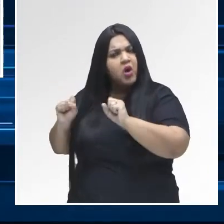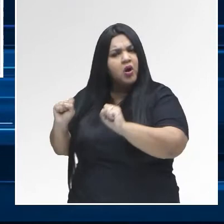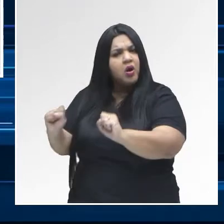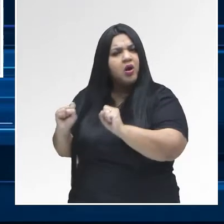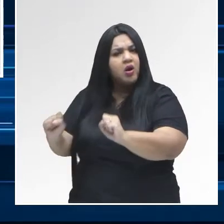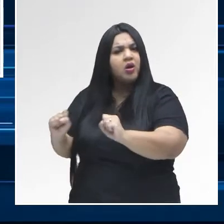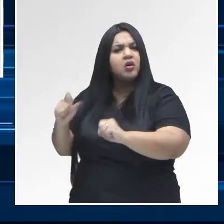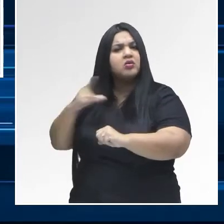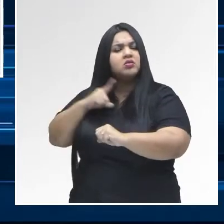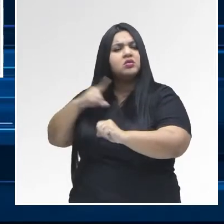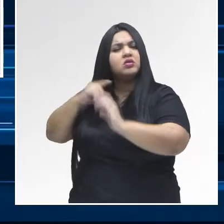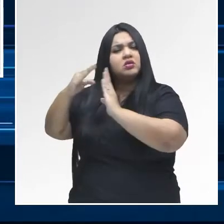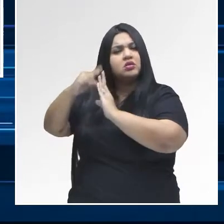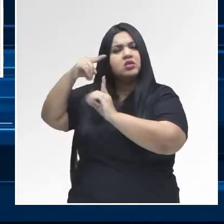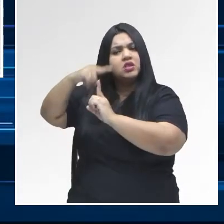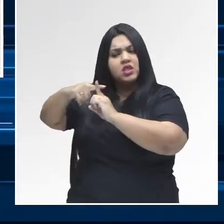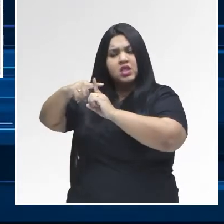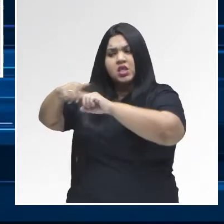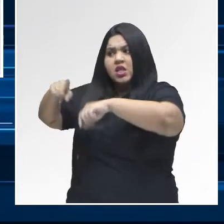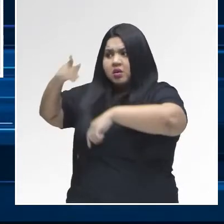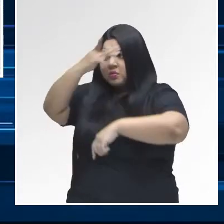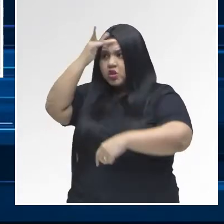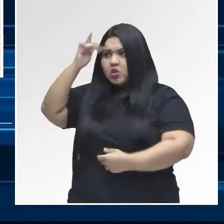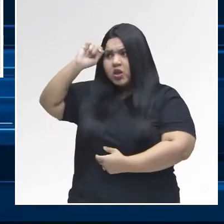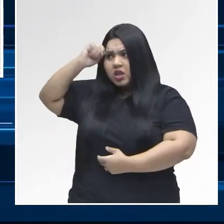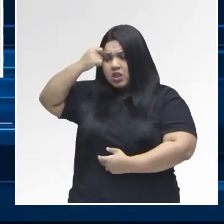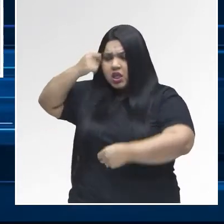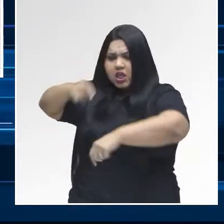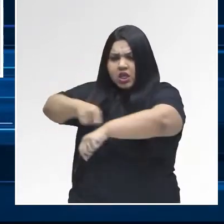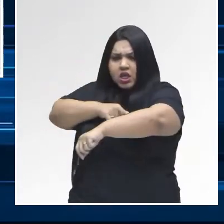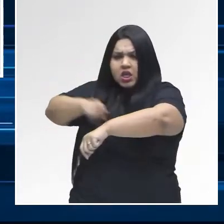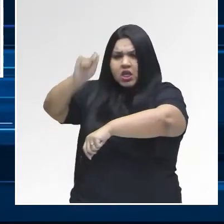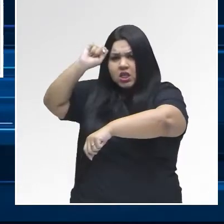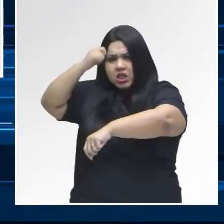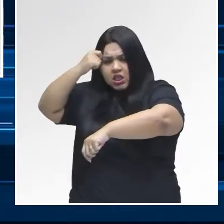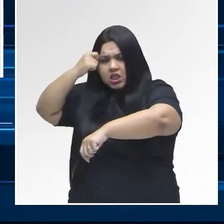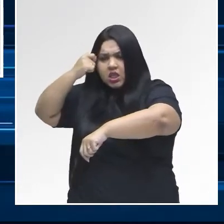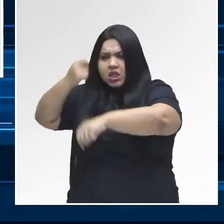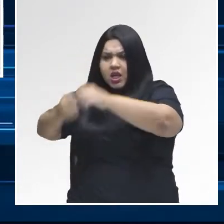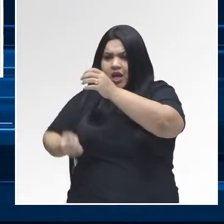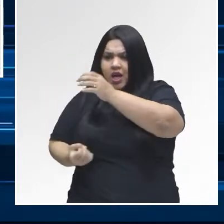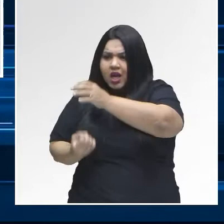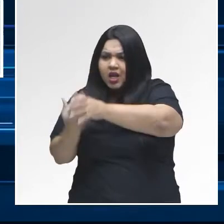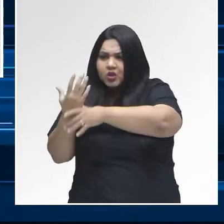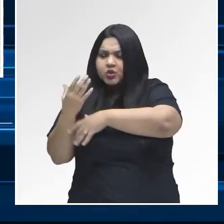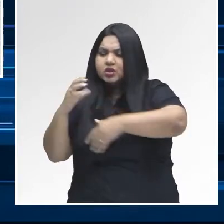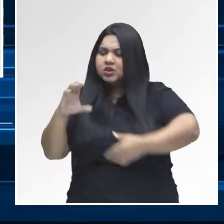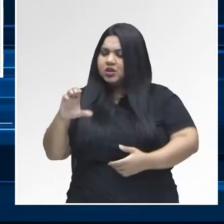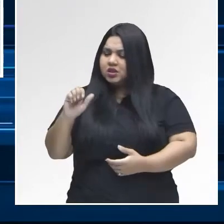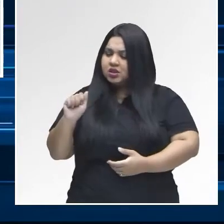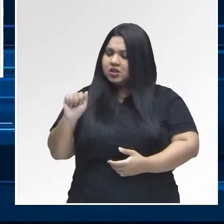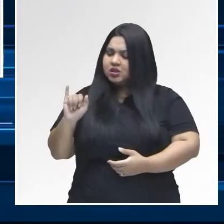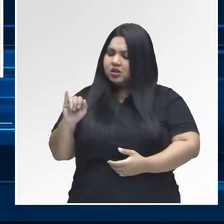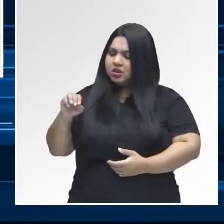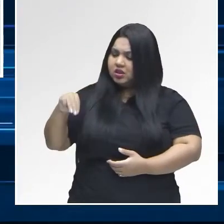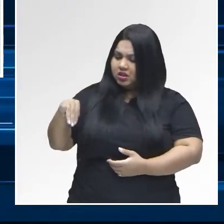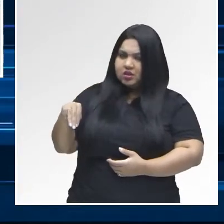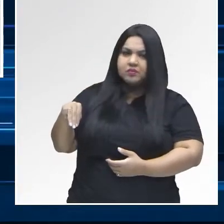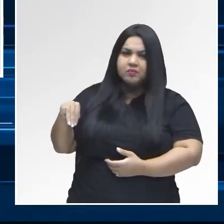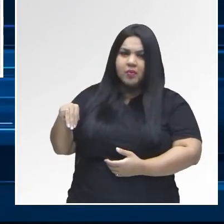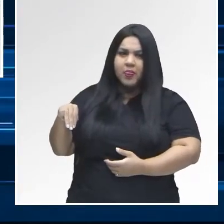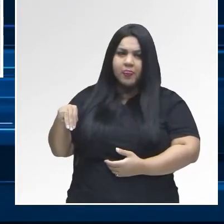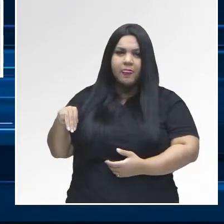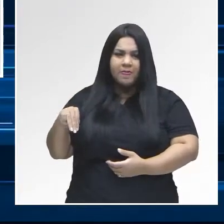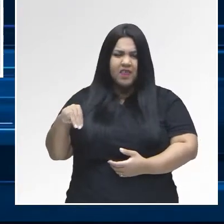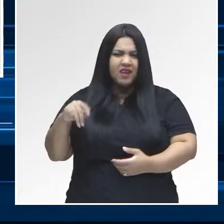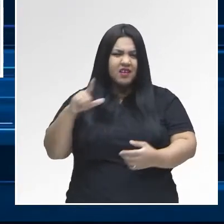os africanos de pele negra ali eram descendentes de Caim. Lembra da história de Abel e Caim, os